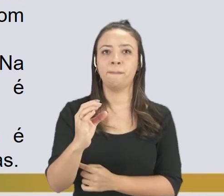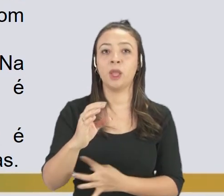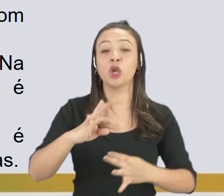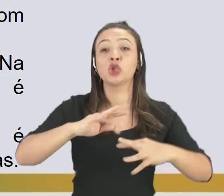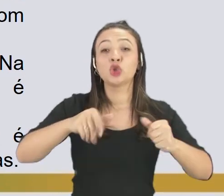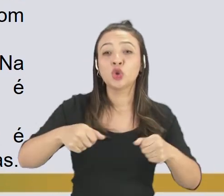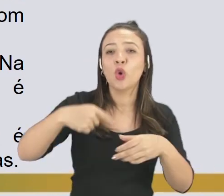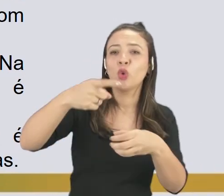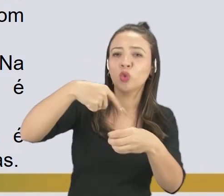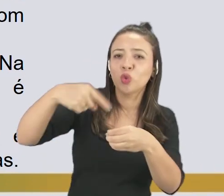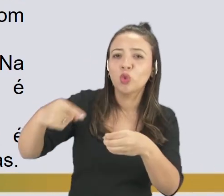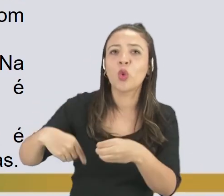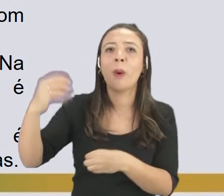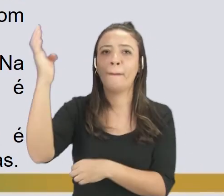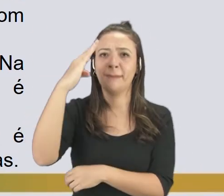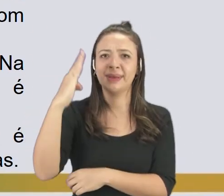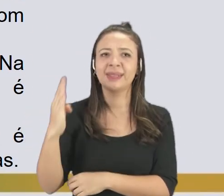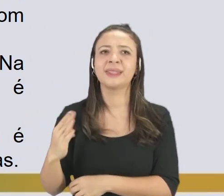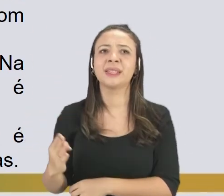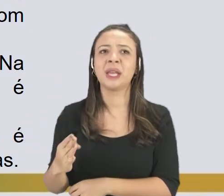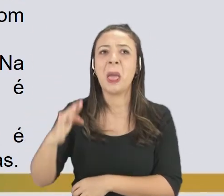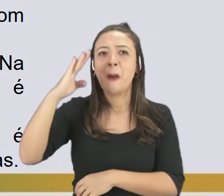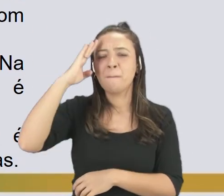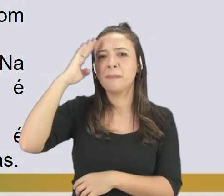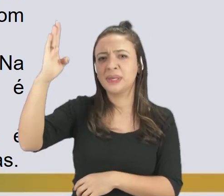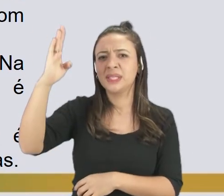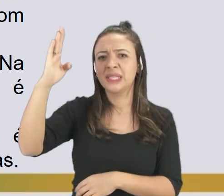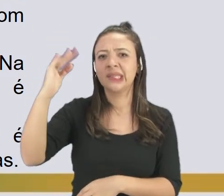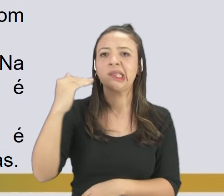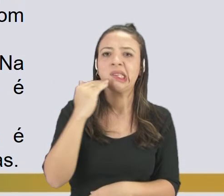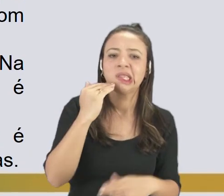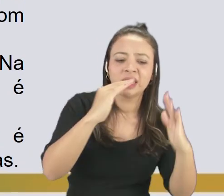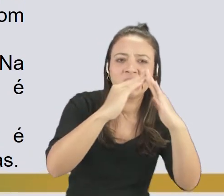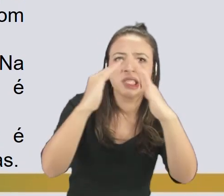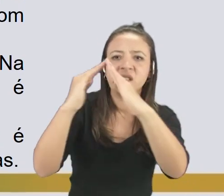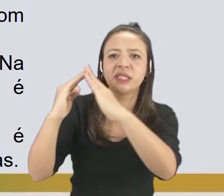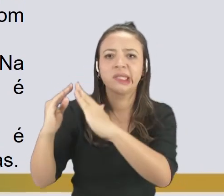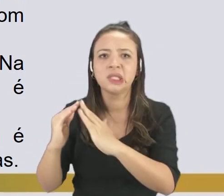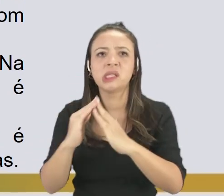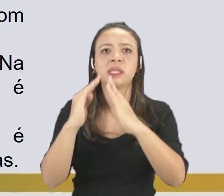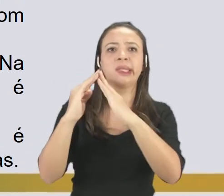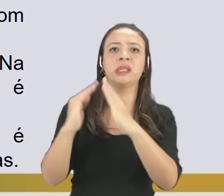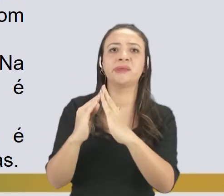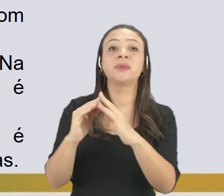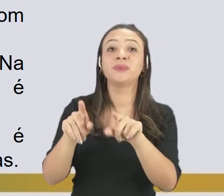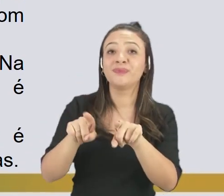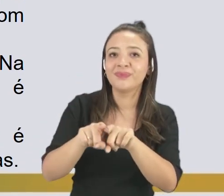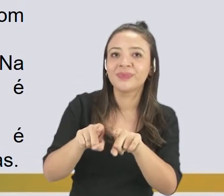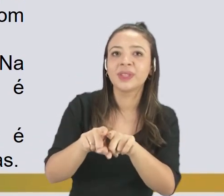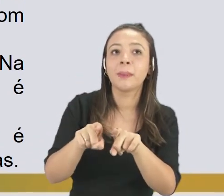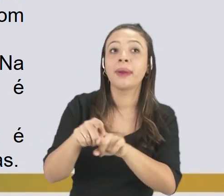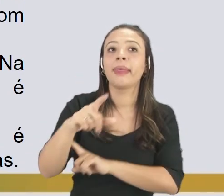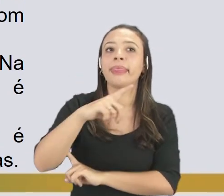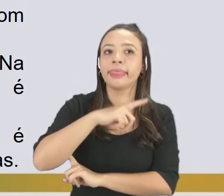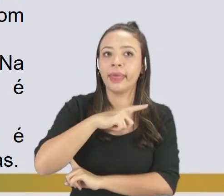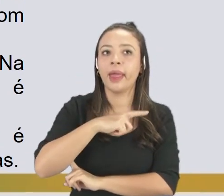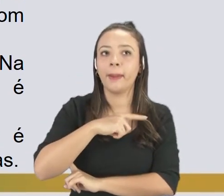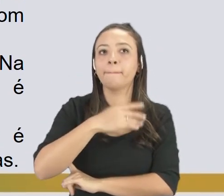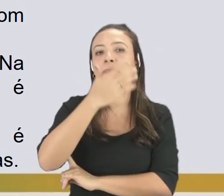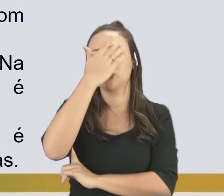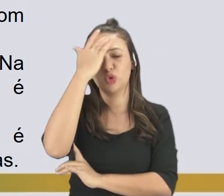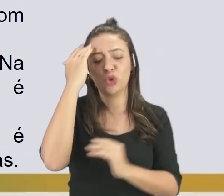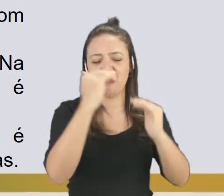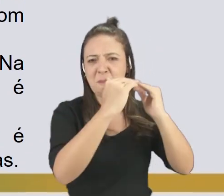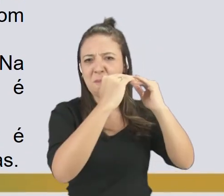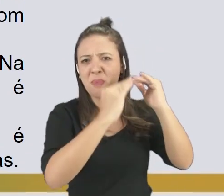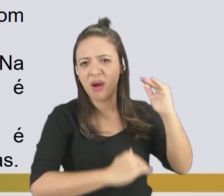todos os municípios brasileiros, principalmente as periferias dos grandes centros metropolitanos, contam com pessoas